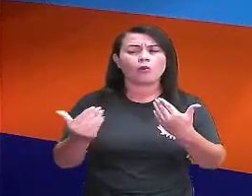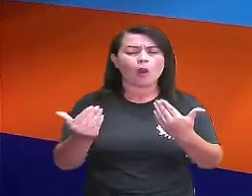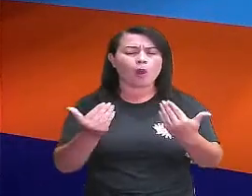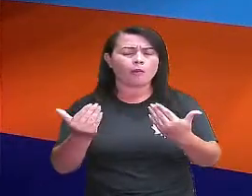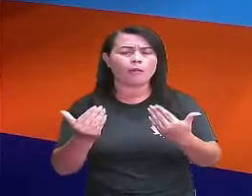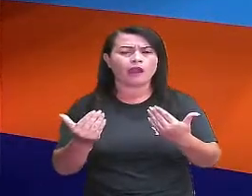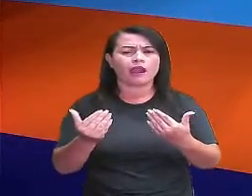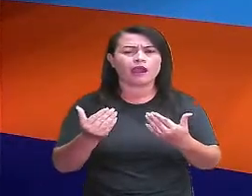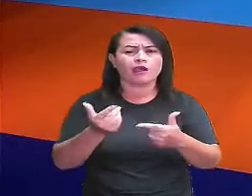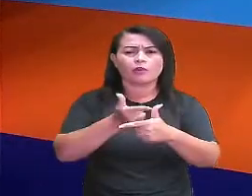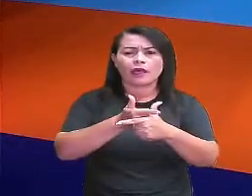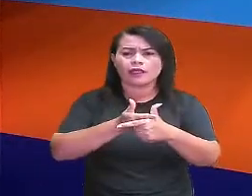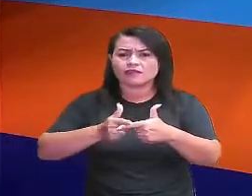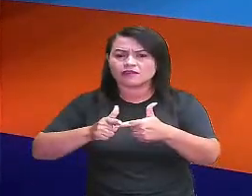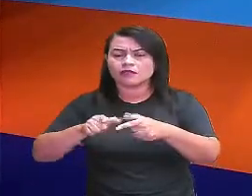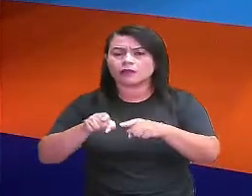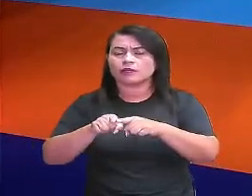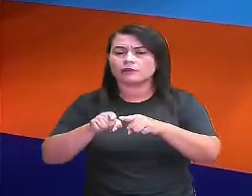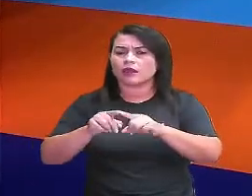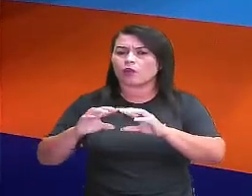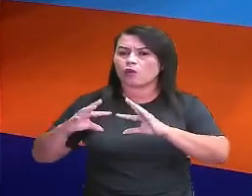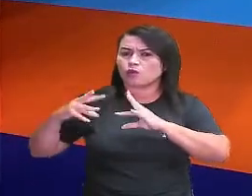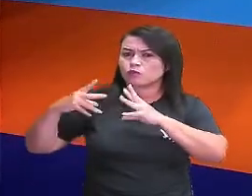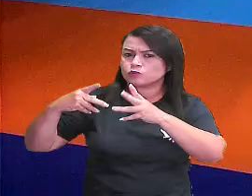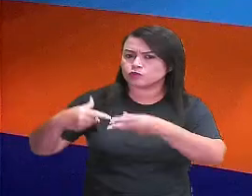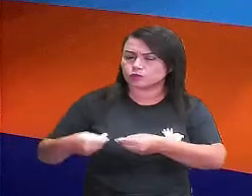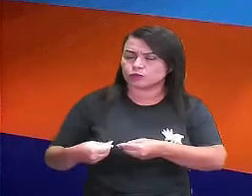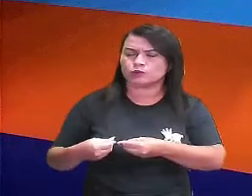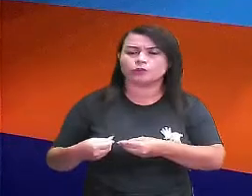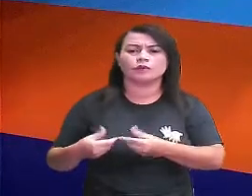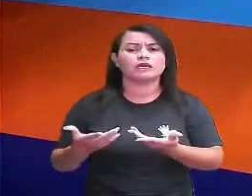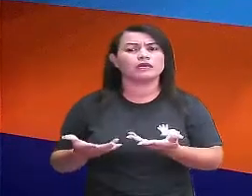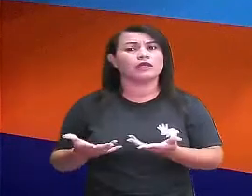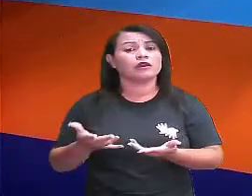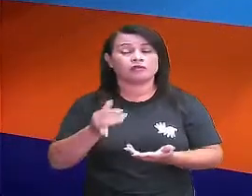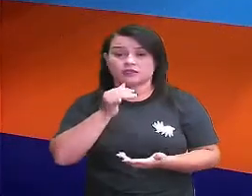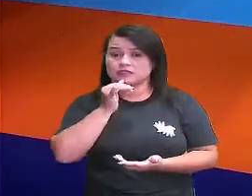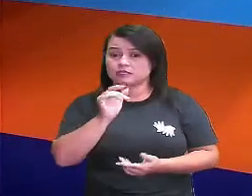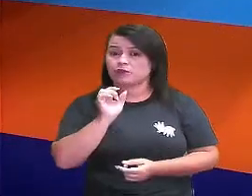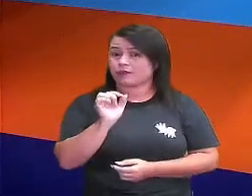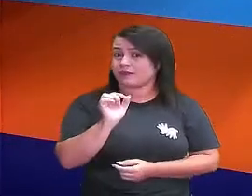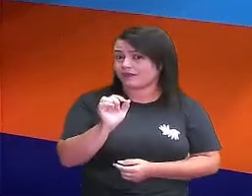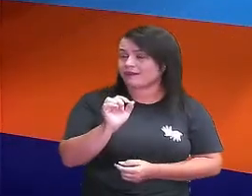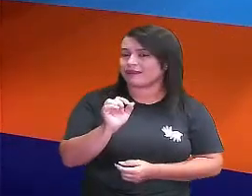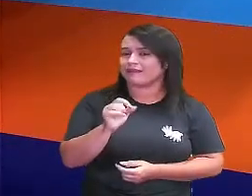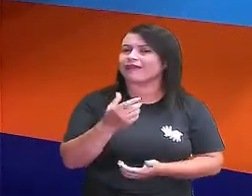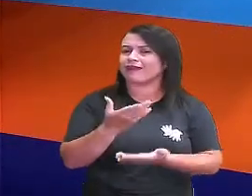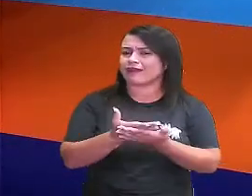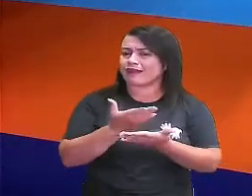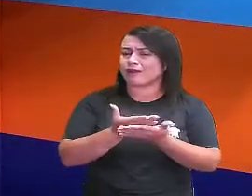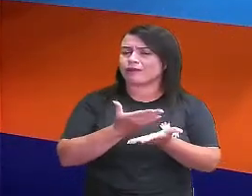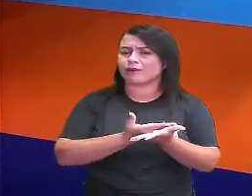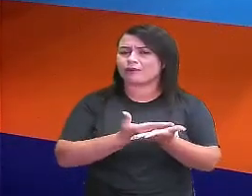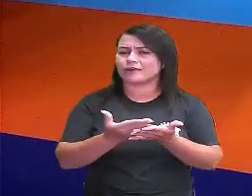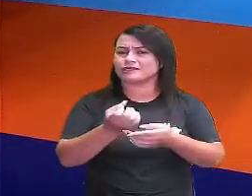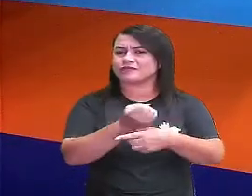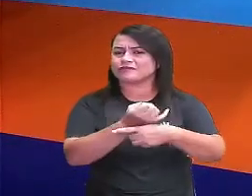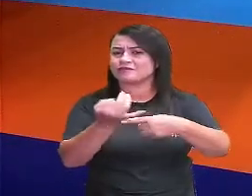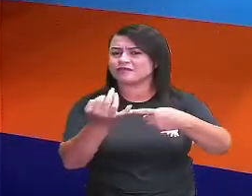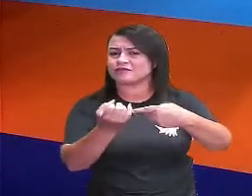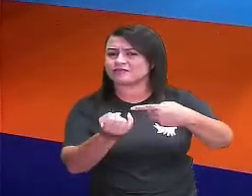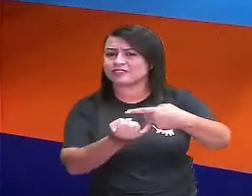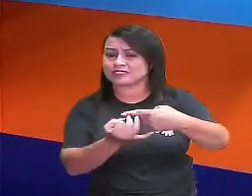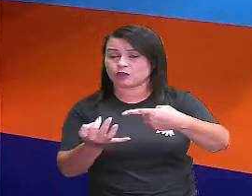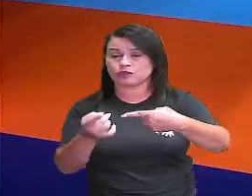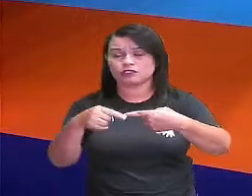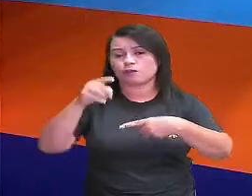divisão ou a parte de um todo. E o que isso quer dizer? Que hoje vai ser a nossa aula inicial de fração, tá certo? Você